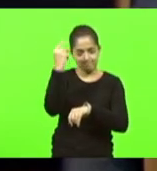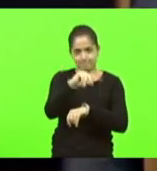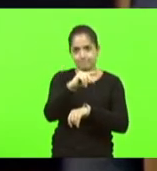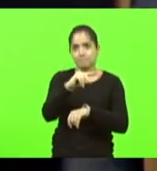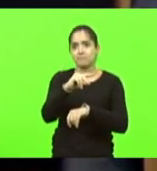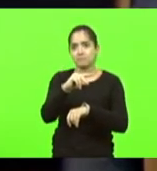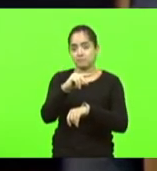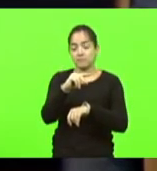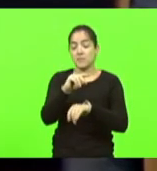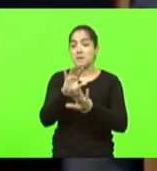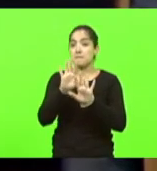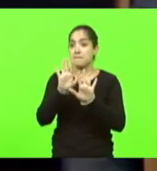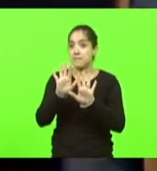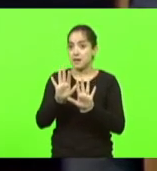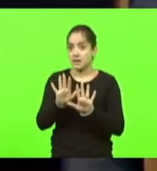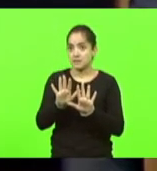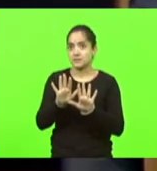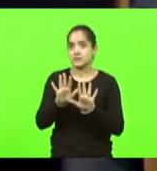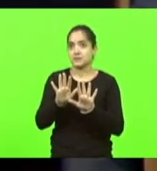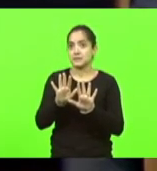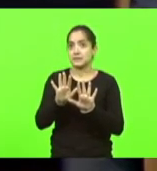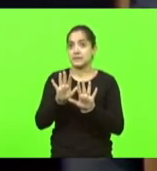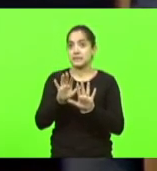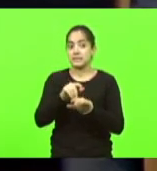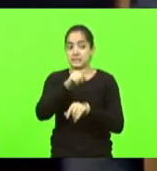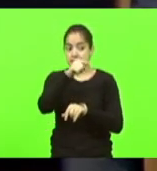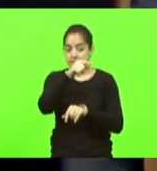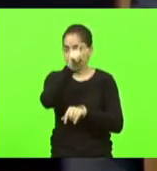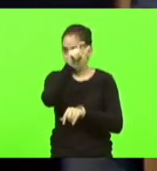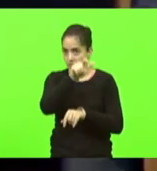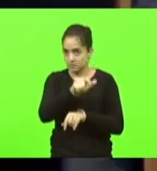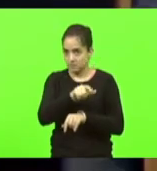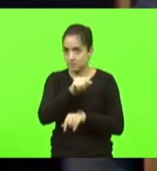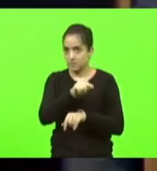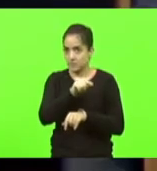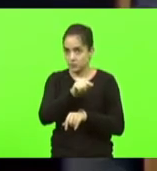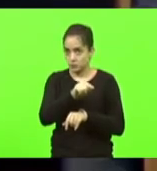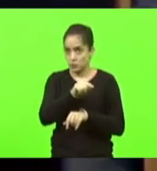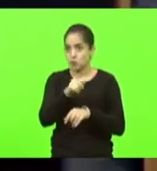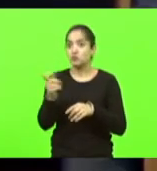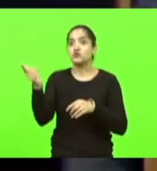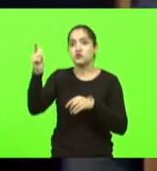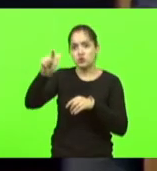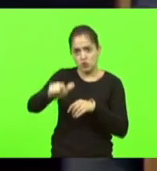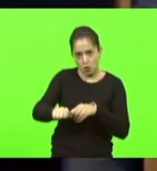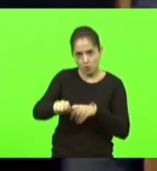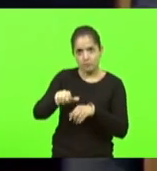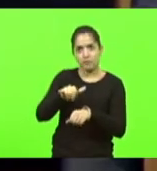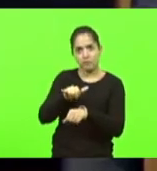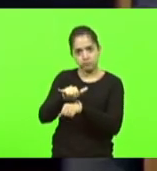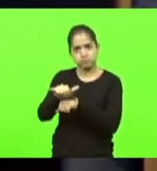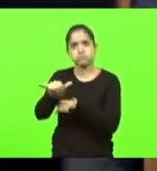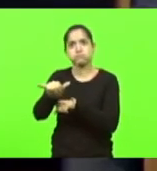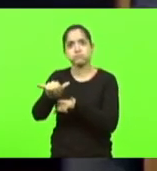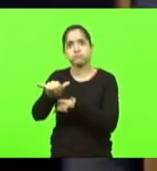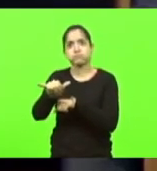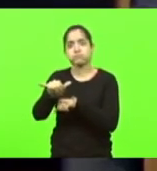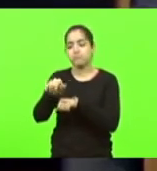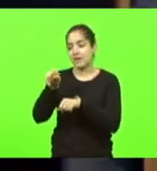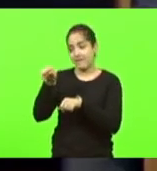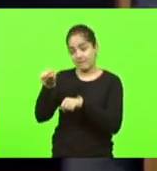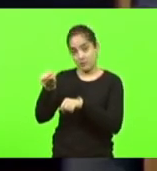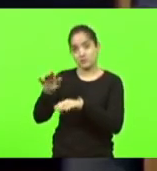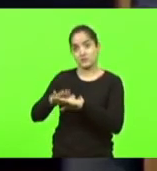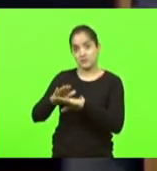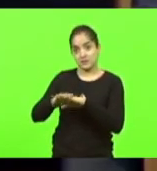e agora e se essa mesma pessoa volta a te enganar quem merece a surra é